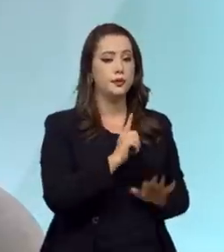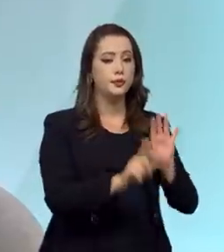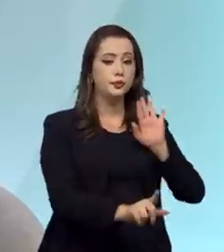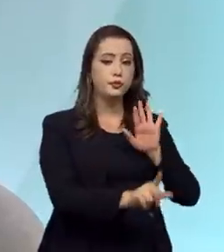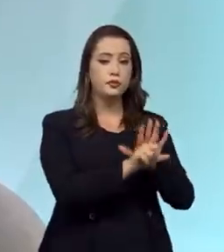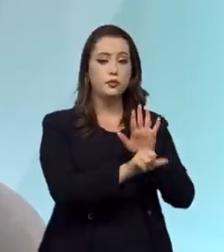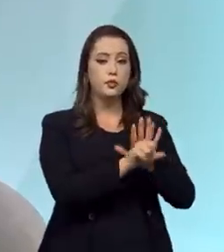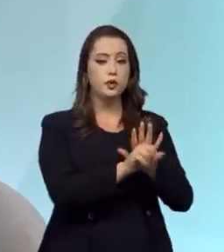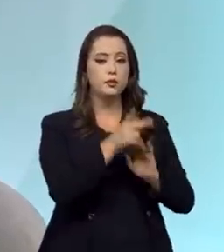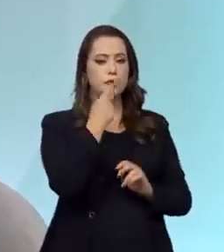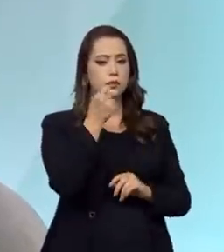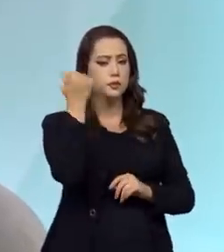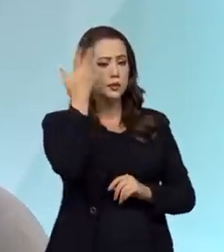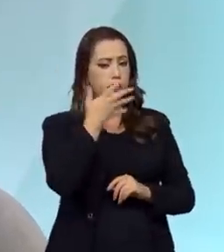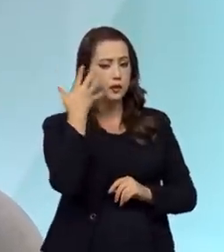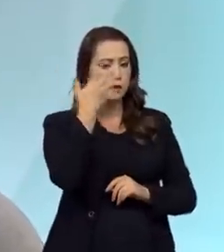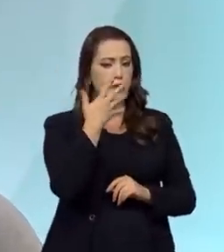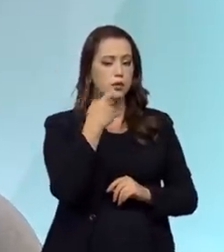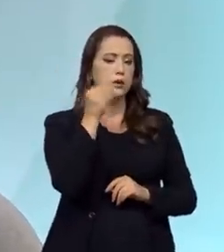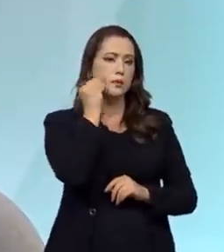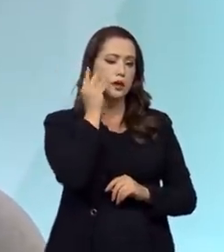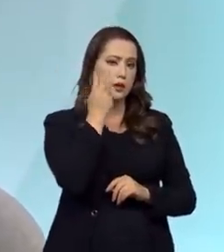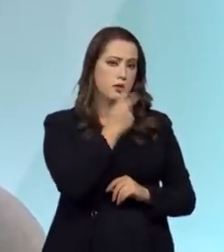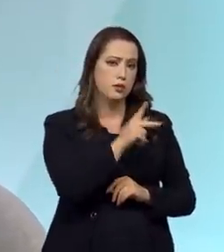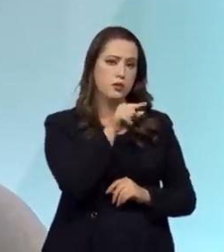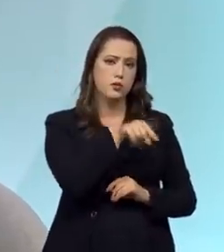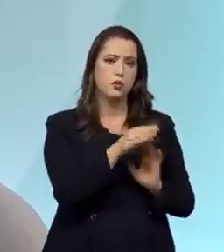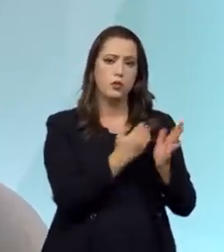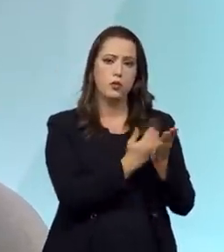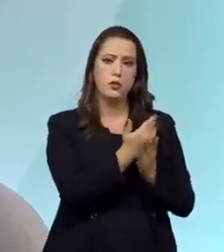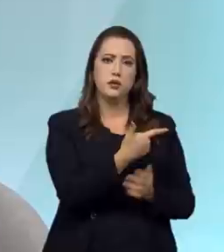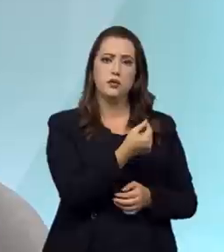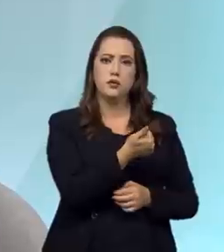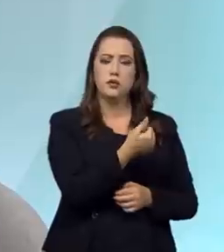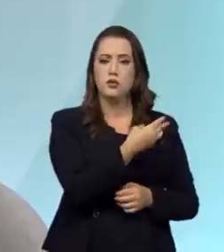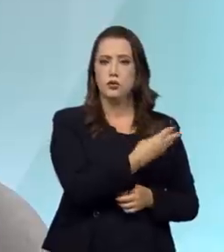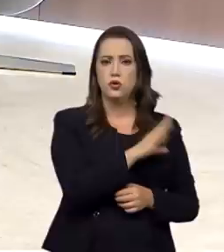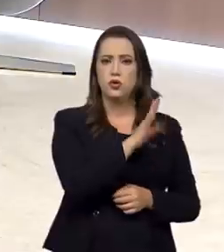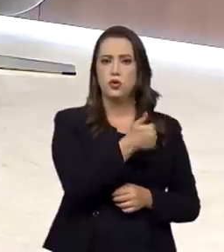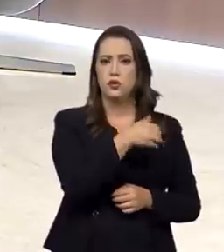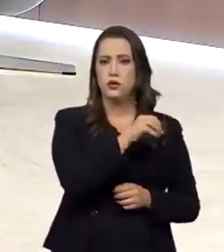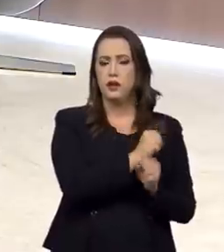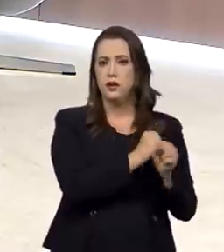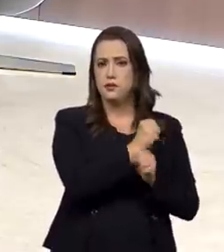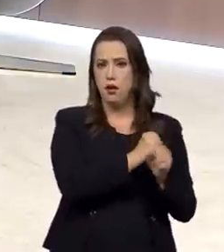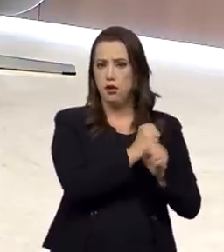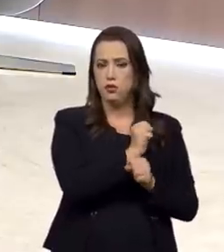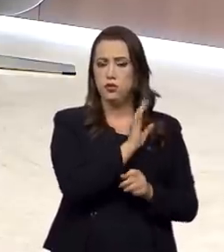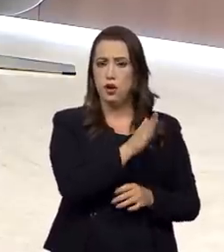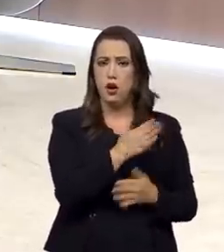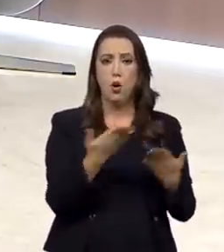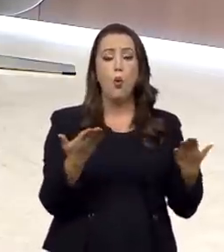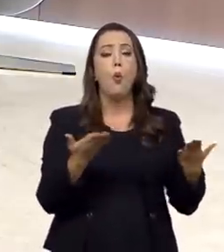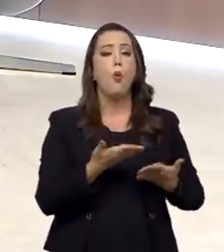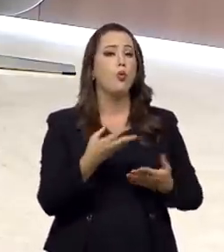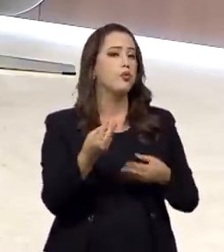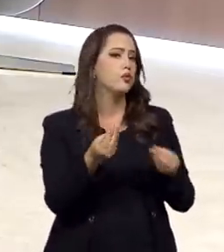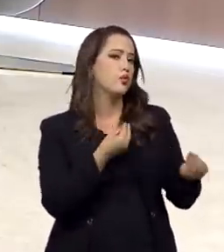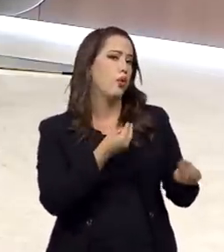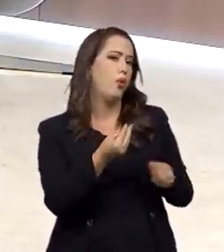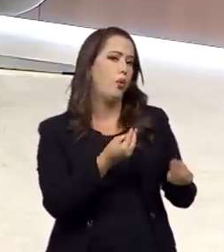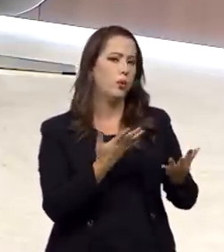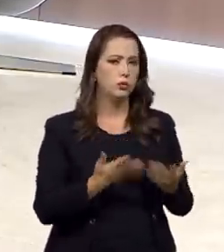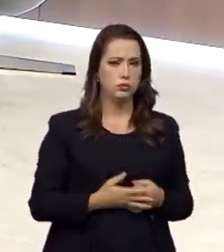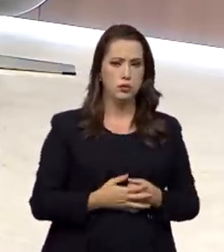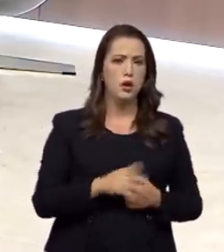país O contou experiência sua nessa área de 2013 a gente já tem quase 10 anos como é que tá esse mercado hoje ele